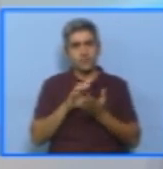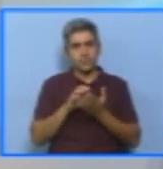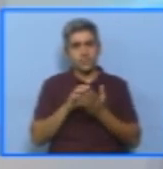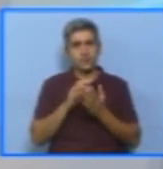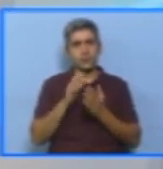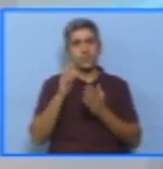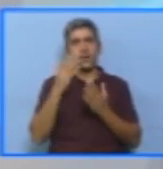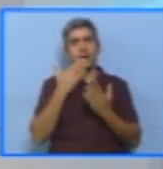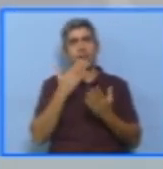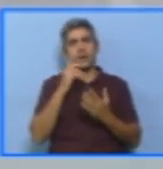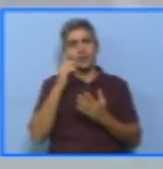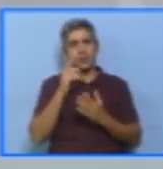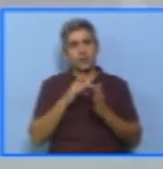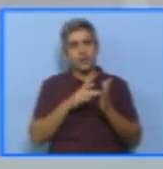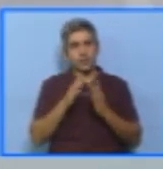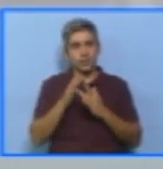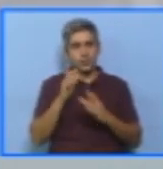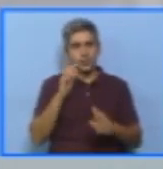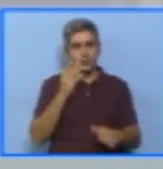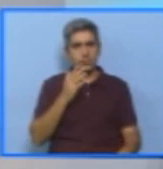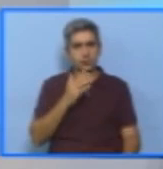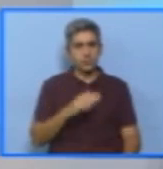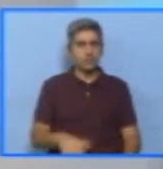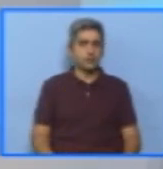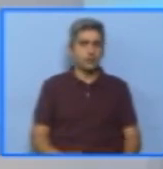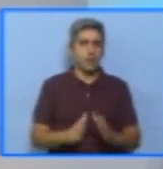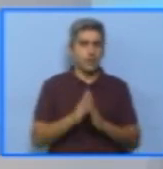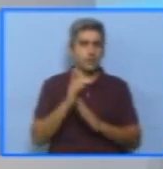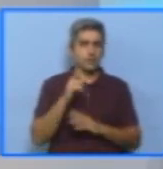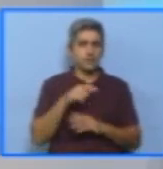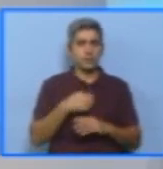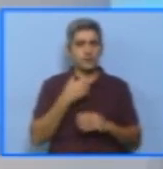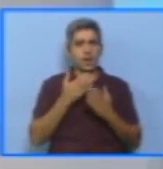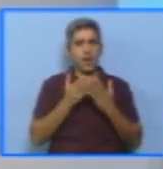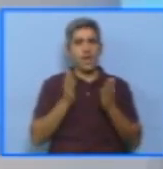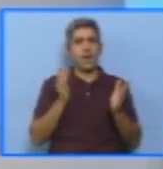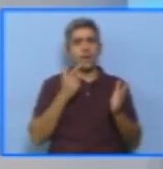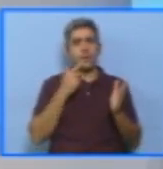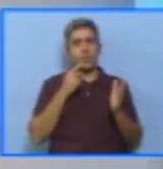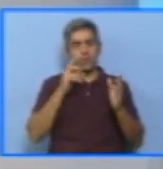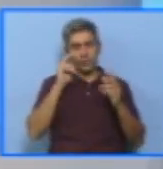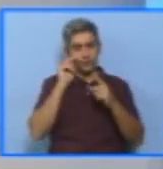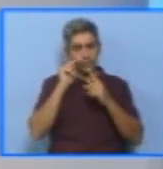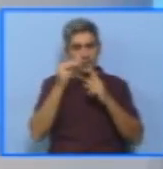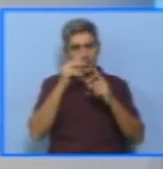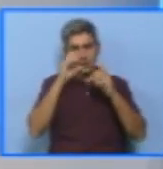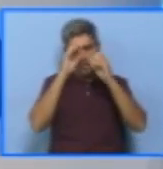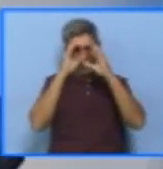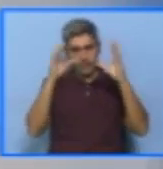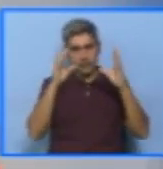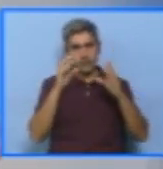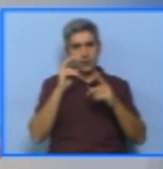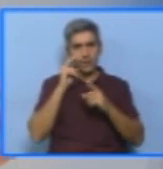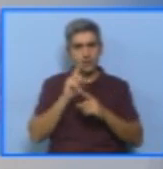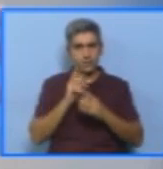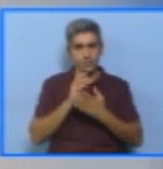de Deus. E nesse sentido eu acho que este texto abre-nos muitos horizontes para colocarmos aqui, não